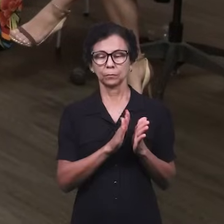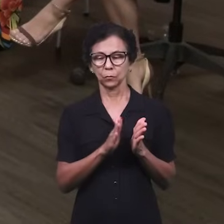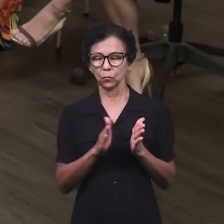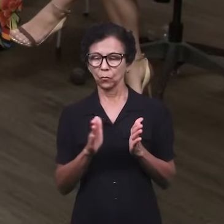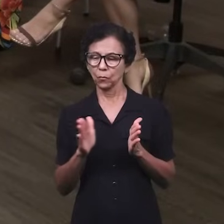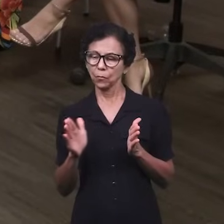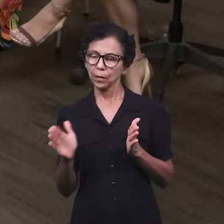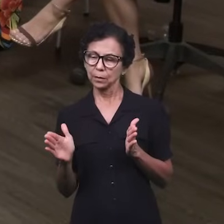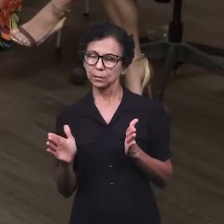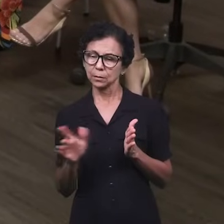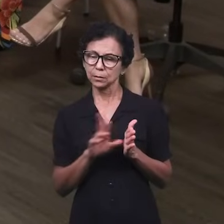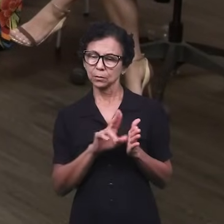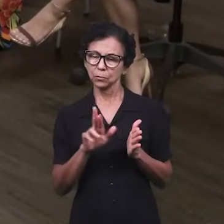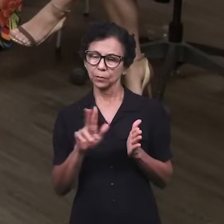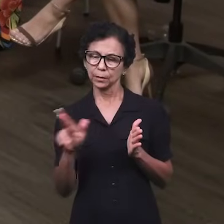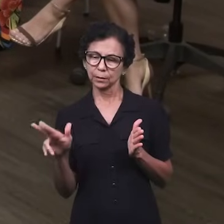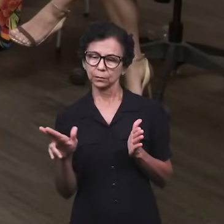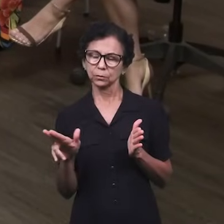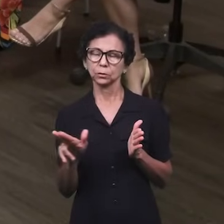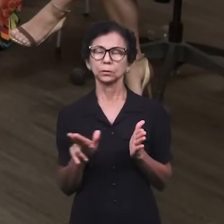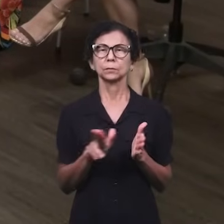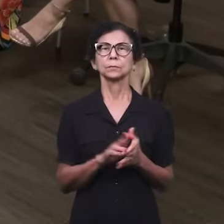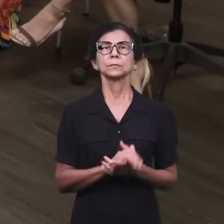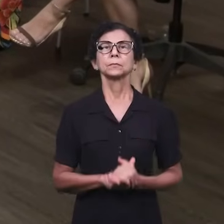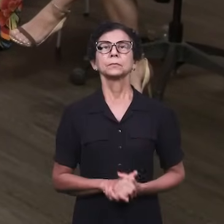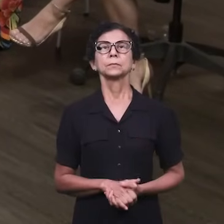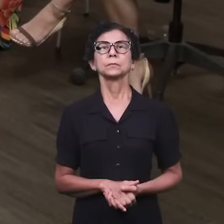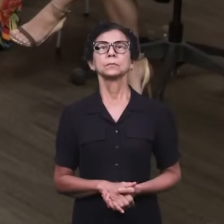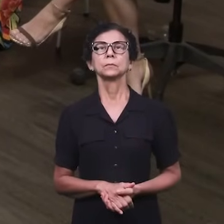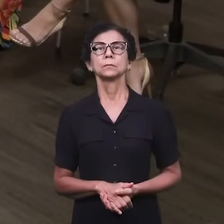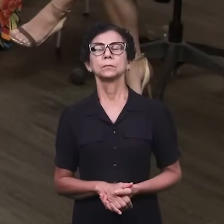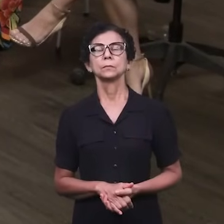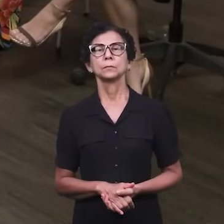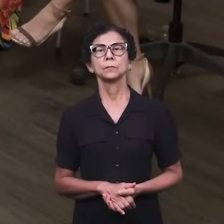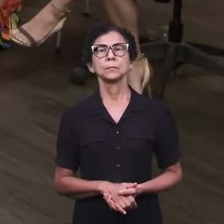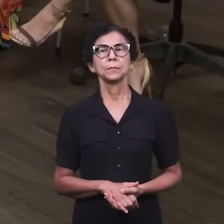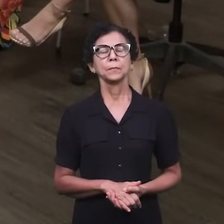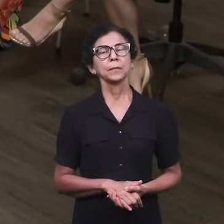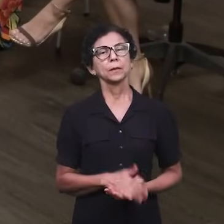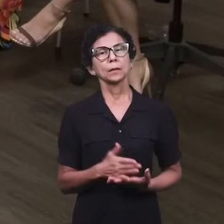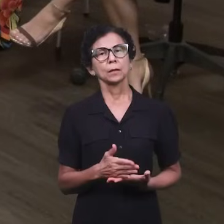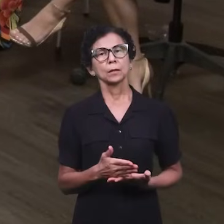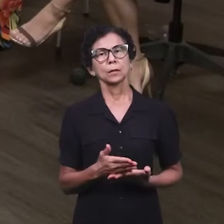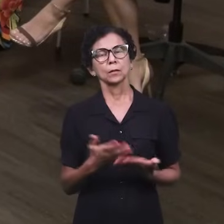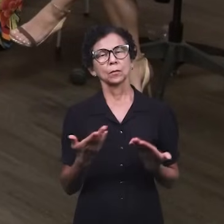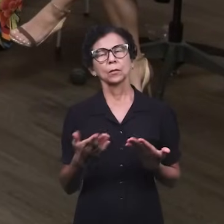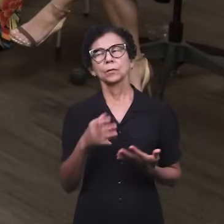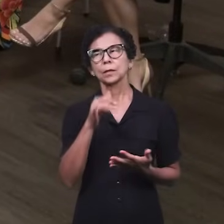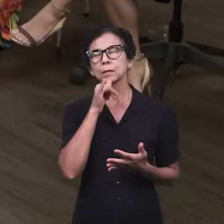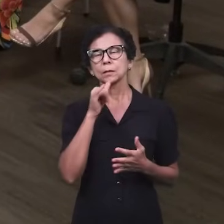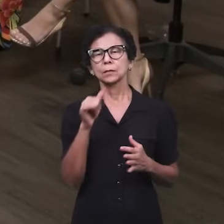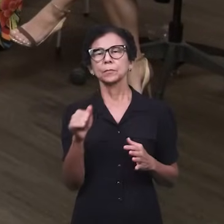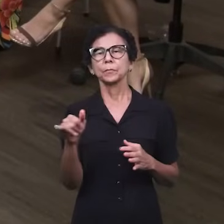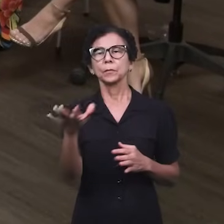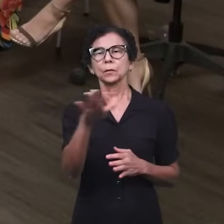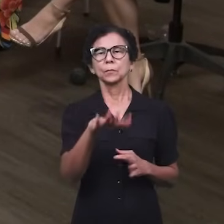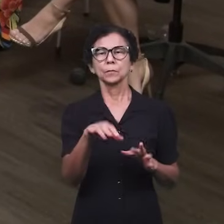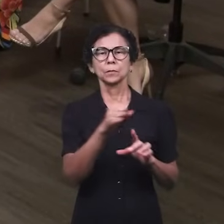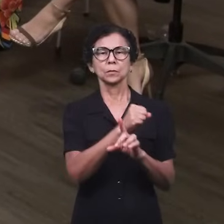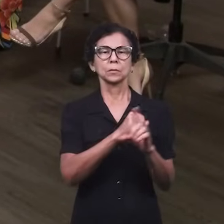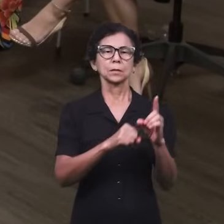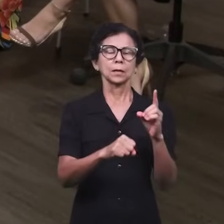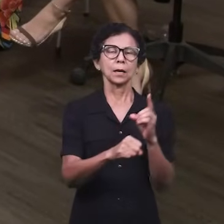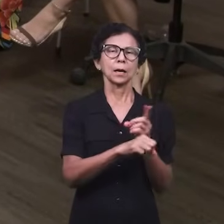mas os jovens e aí eu entro aqui num num aspecto que que a gente que eu já trouxe aqui antes no ambiente social da Universidade